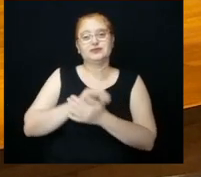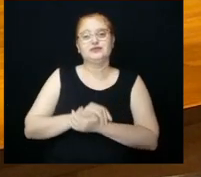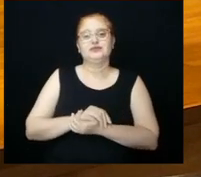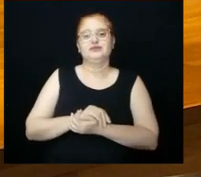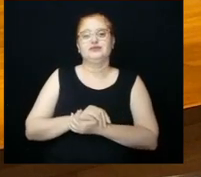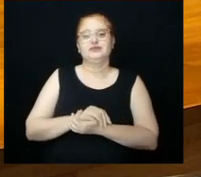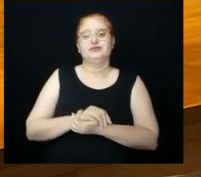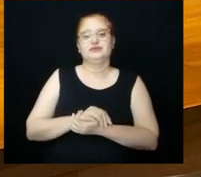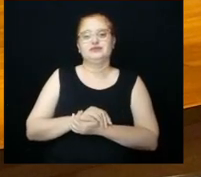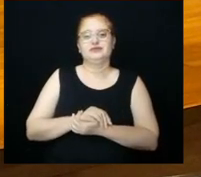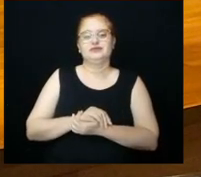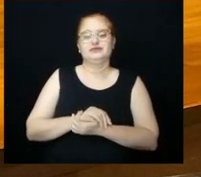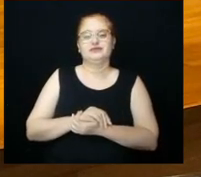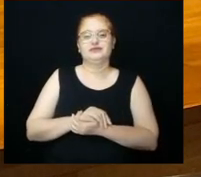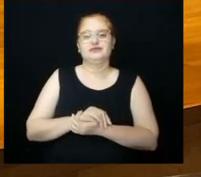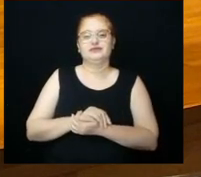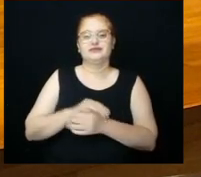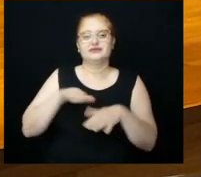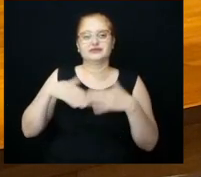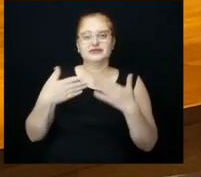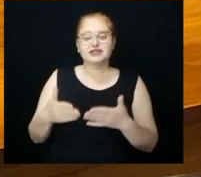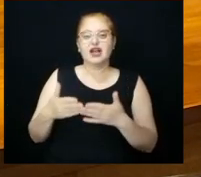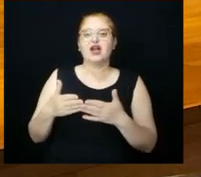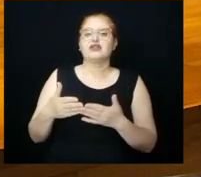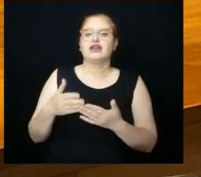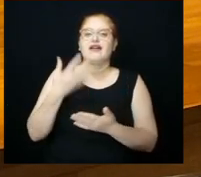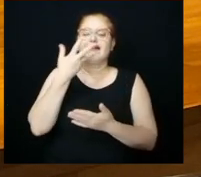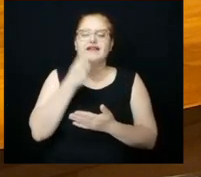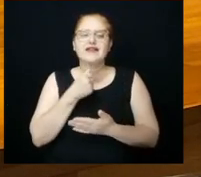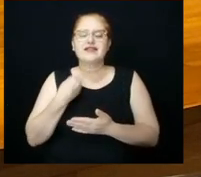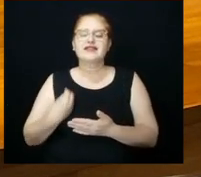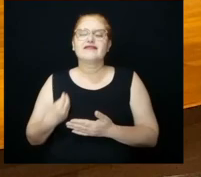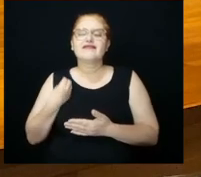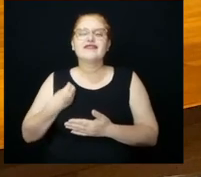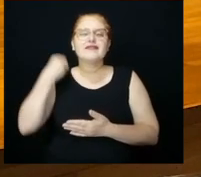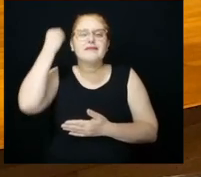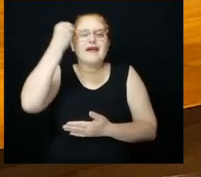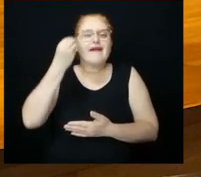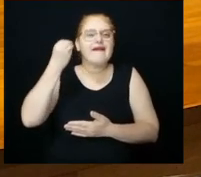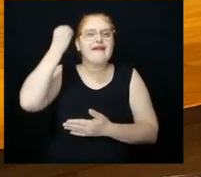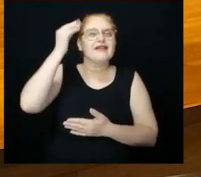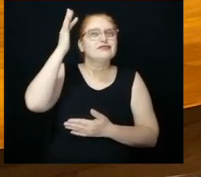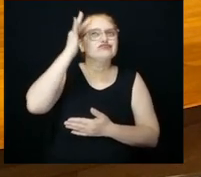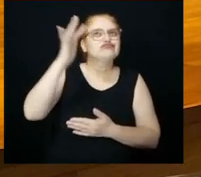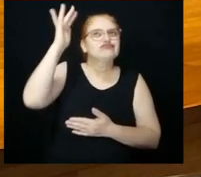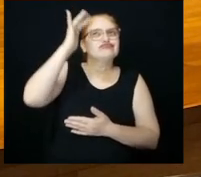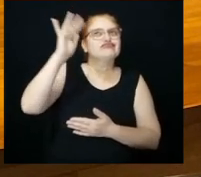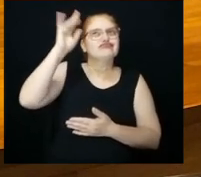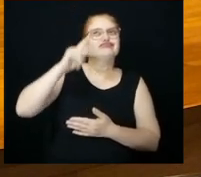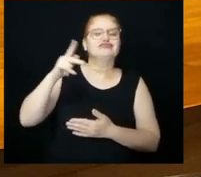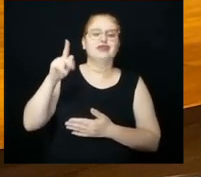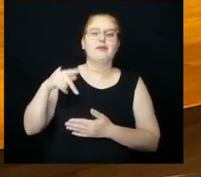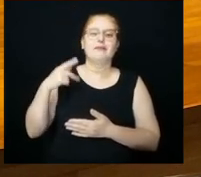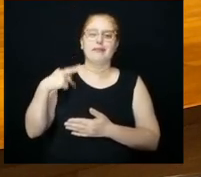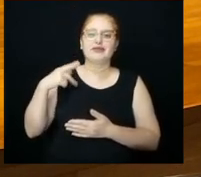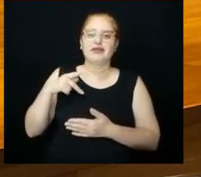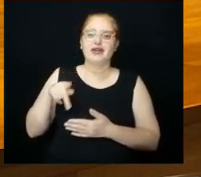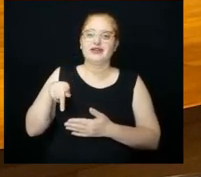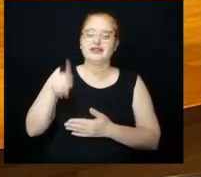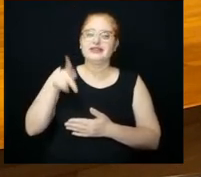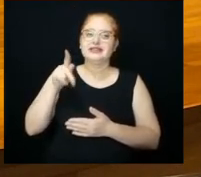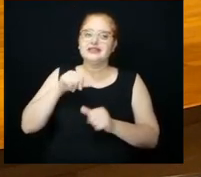Né? Então, assim, à medida que o Mundinga vai vivendo isso, né, essa realidade do Quindzo vai se